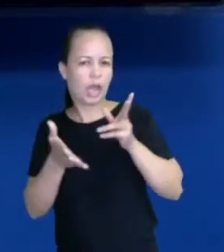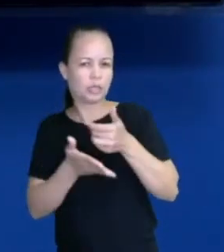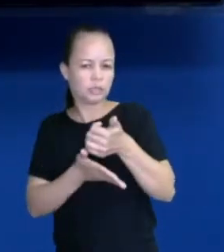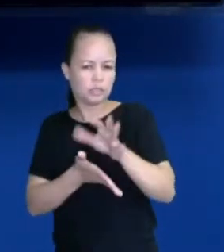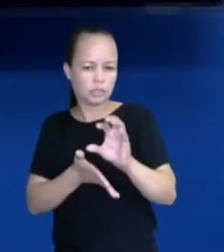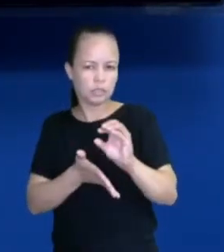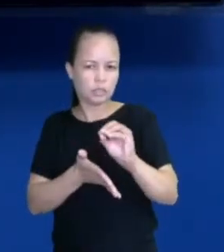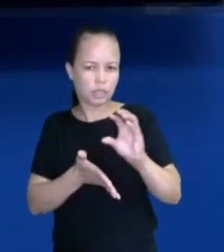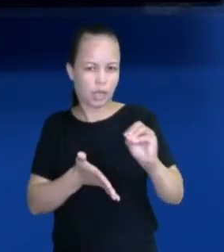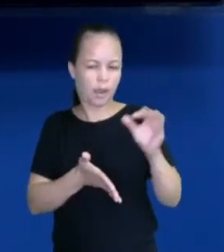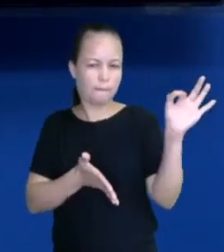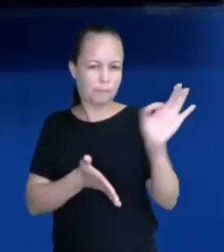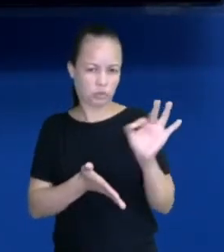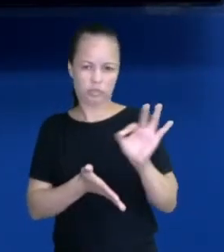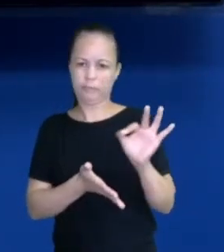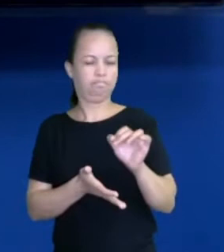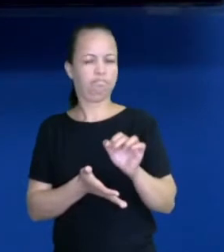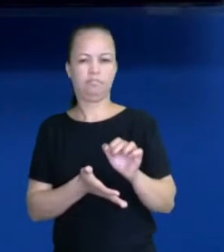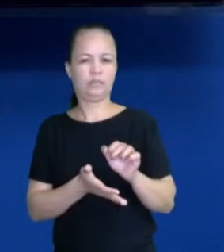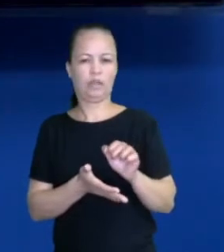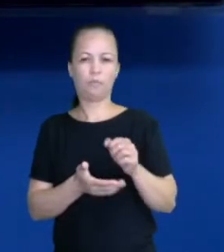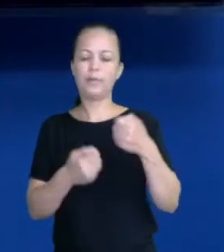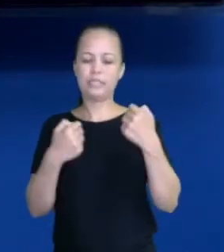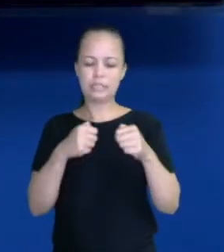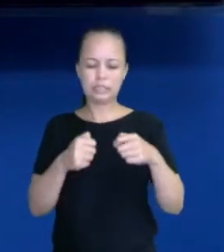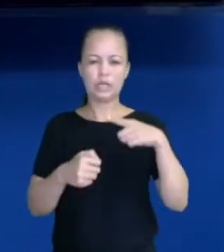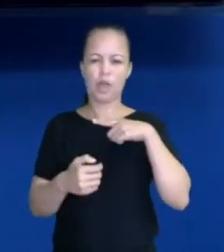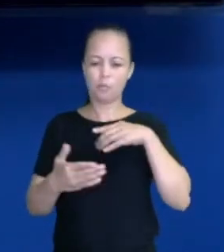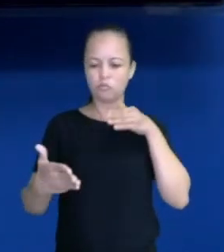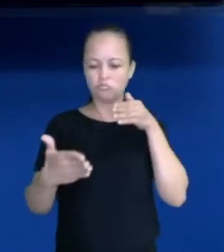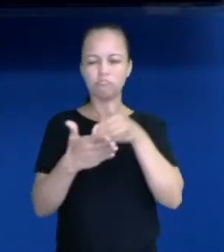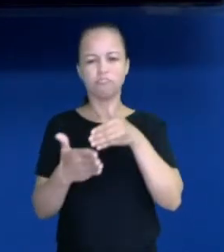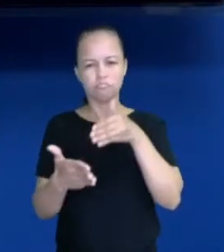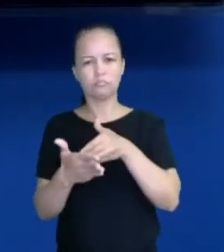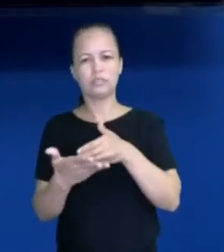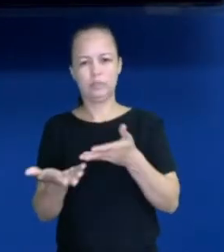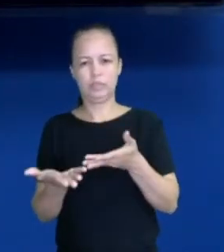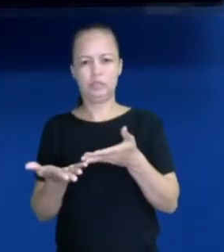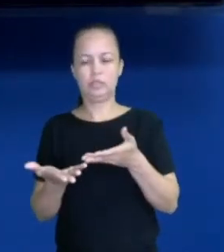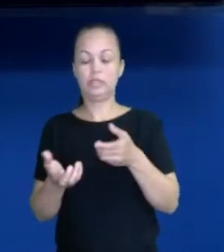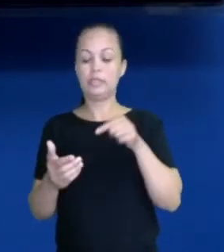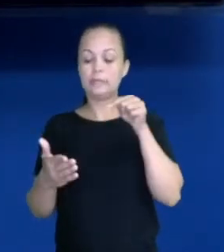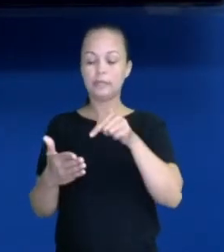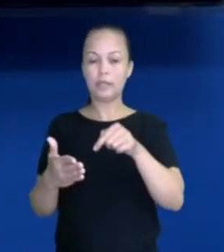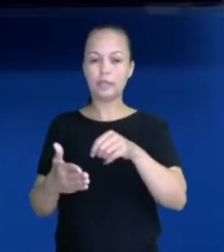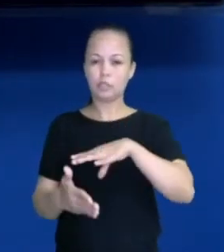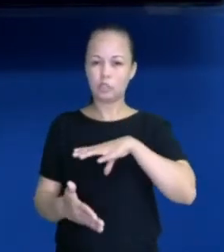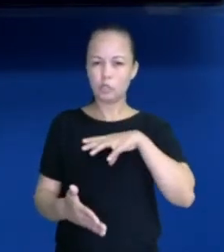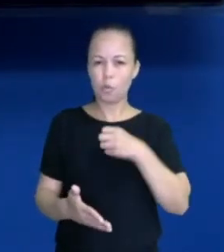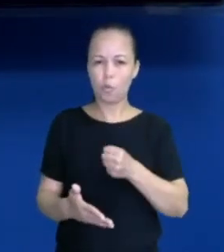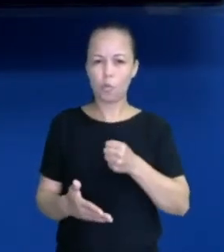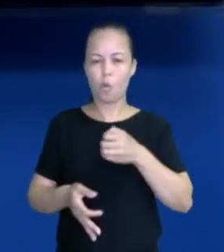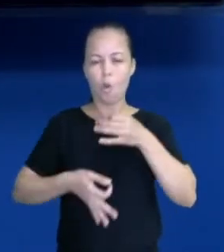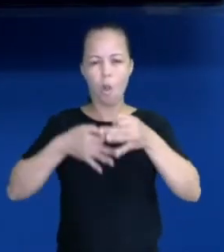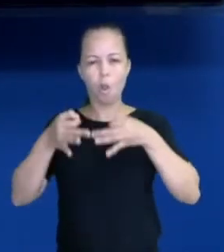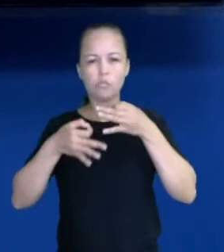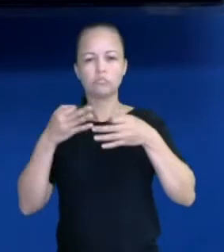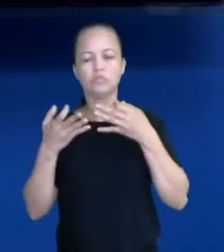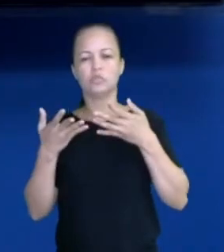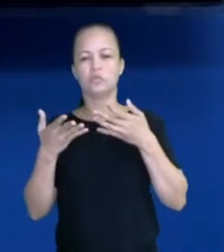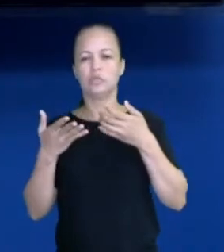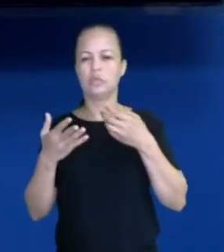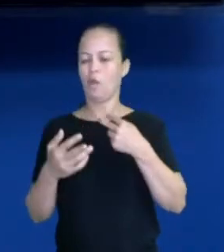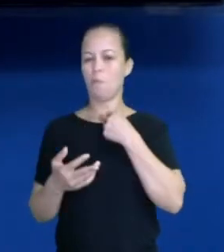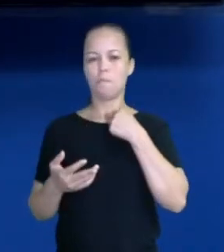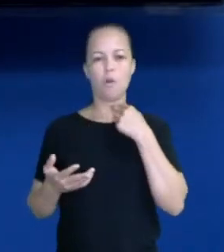um limite, e é esse limite que se insere aí o discurso de ódio. É esse discurso de ódio que a gente não pode deixar